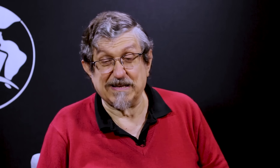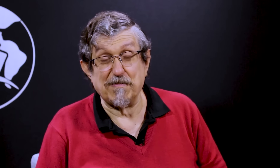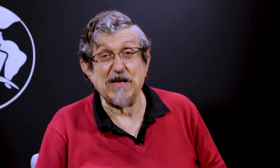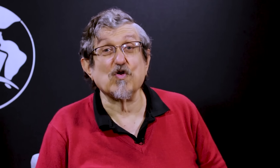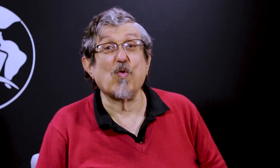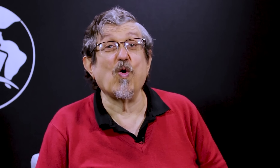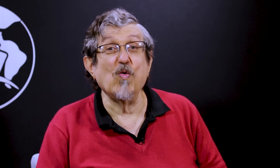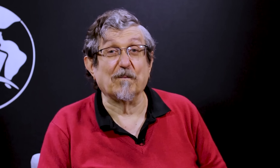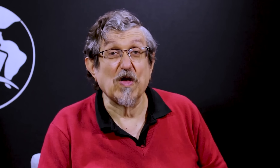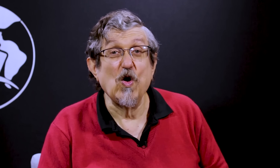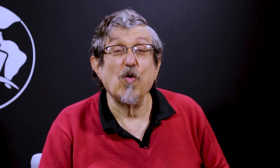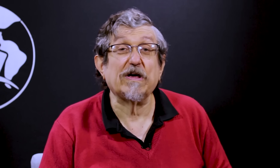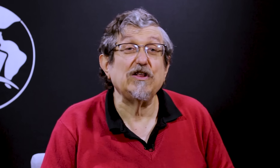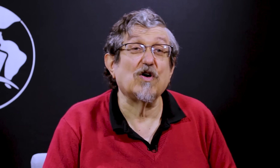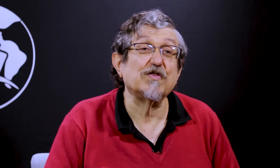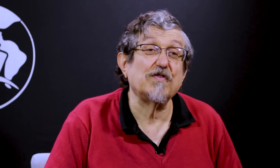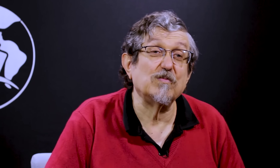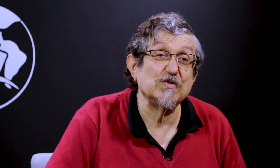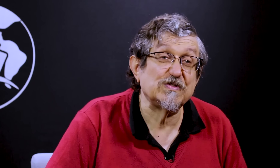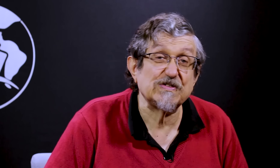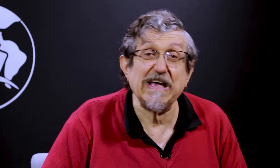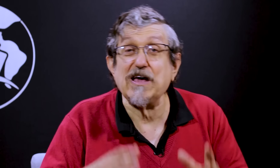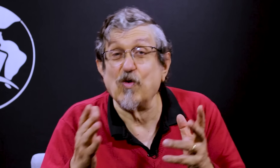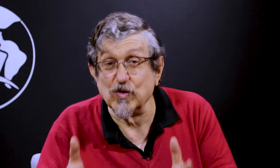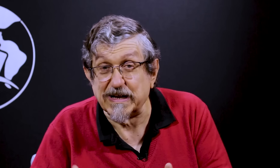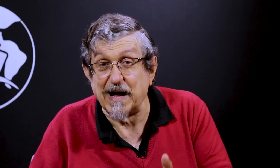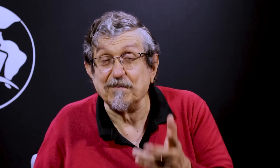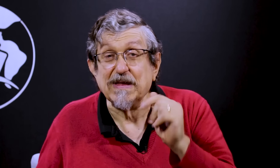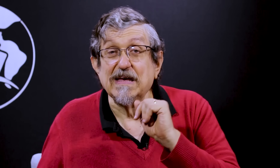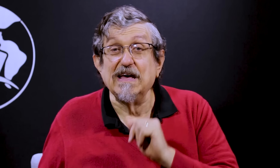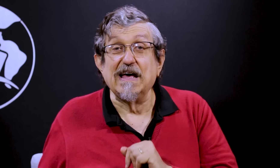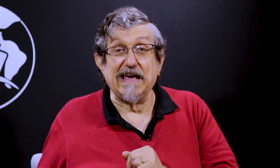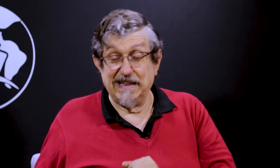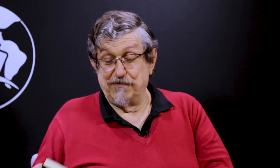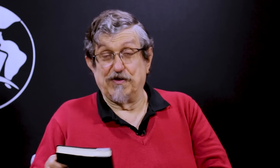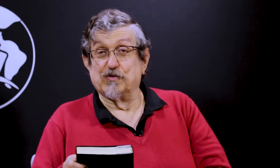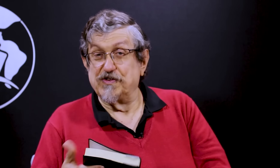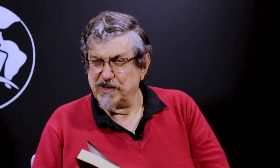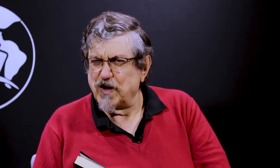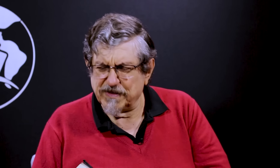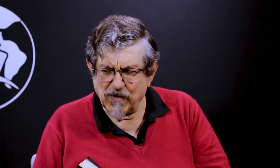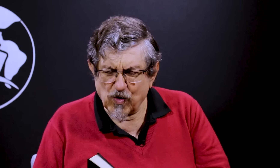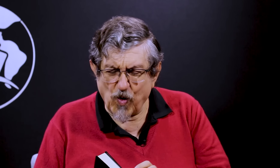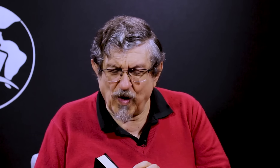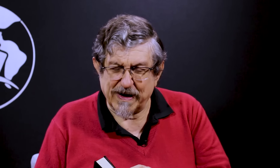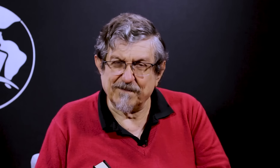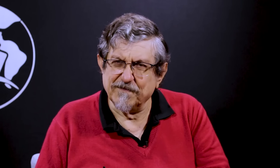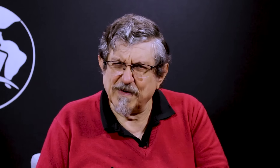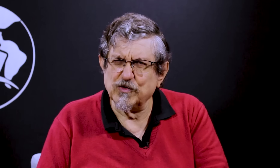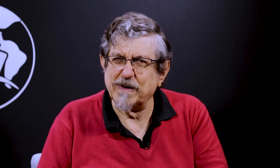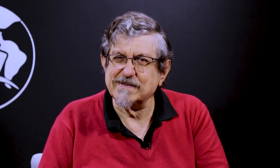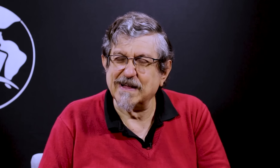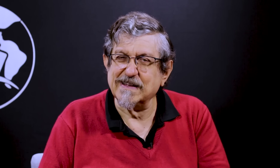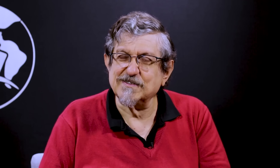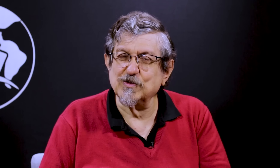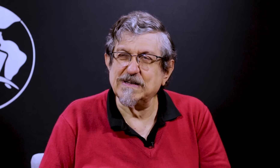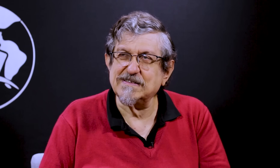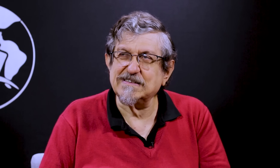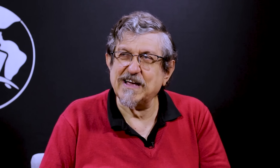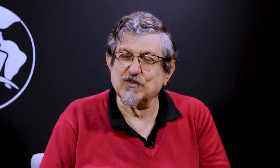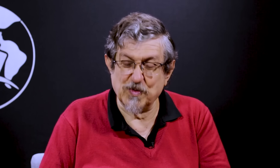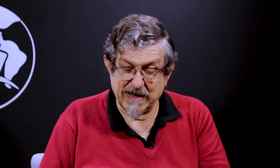adequadamente com o que nós vamos encontrar em Levítico 19 então agora vamos prestar